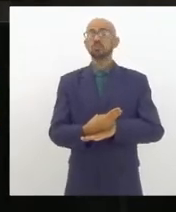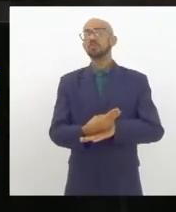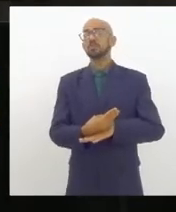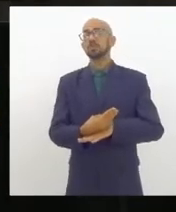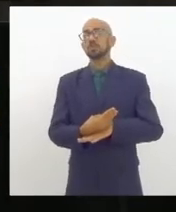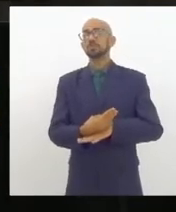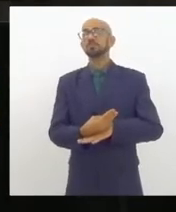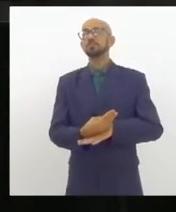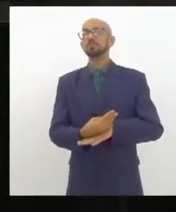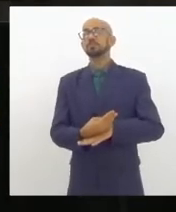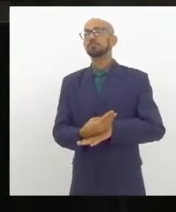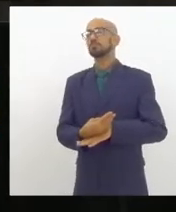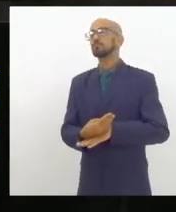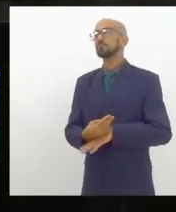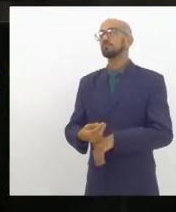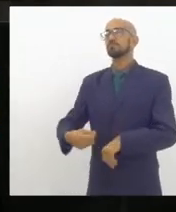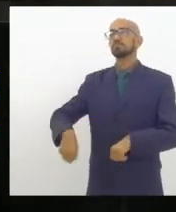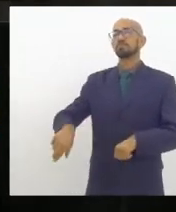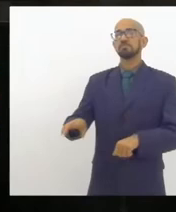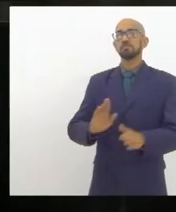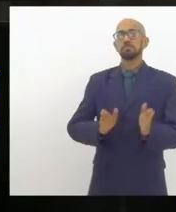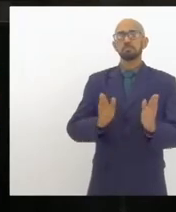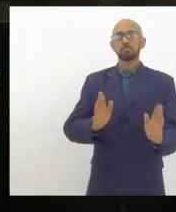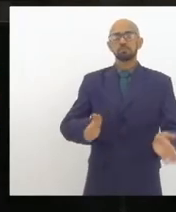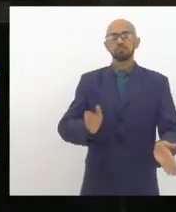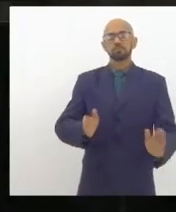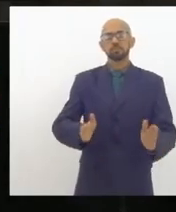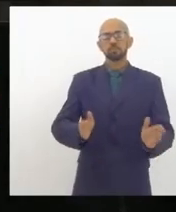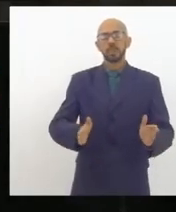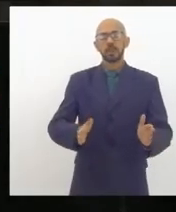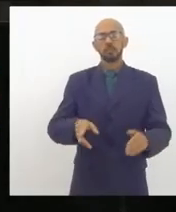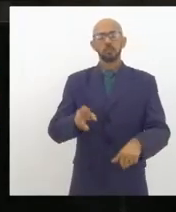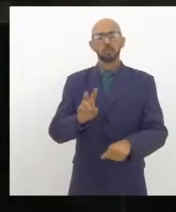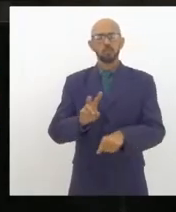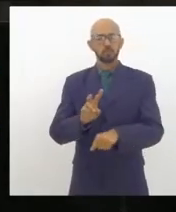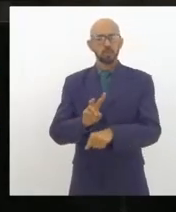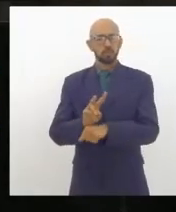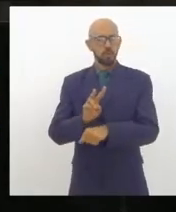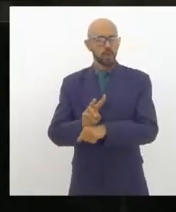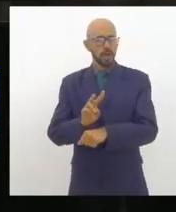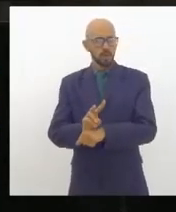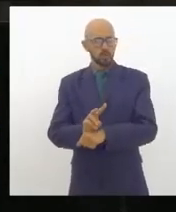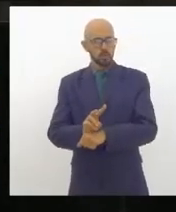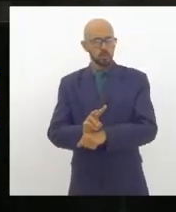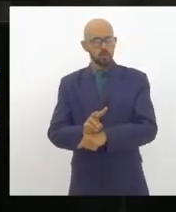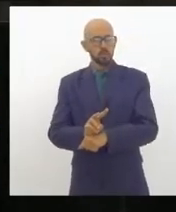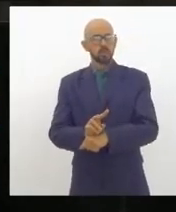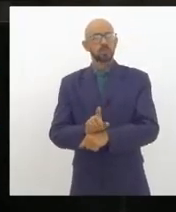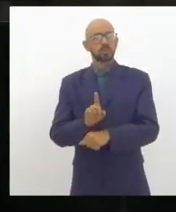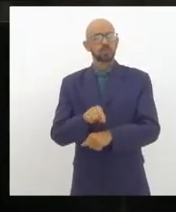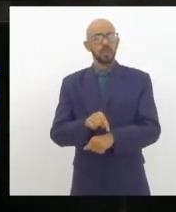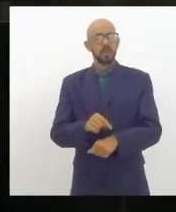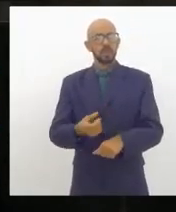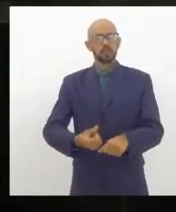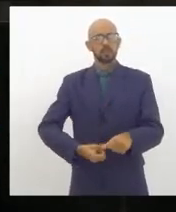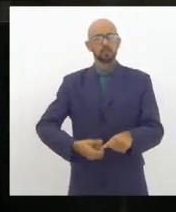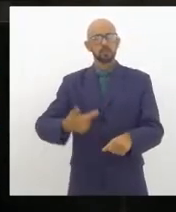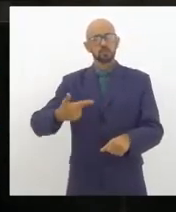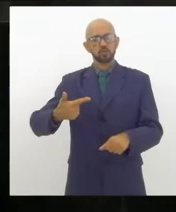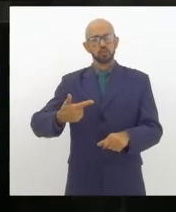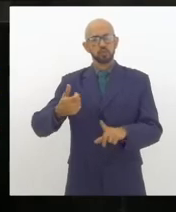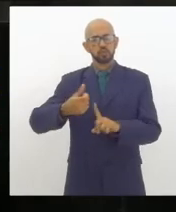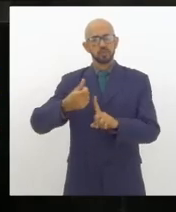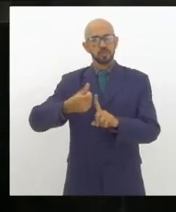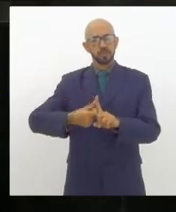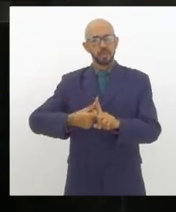por temporada determinada, a partir do segundo semestre de